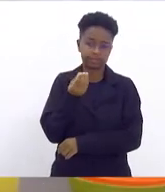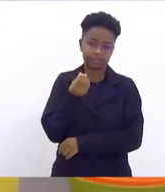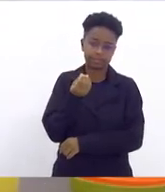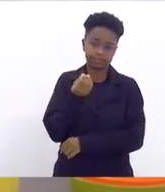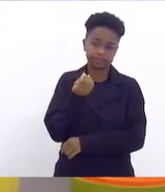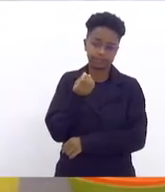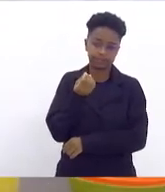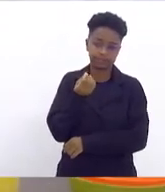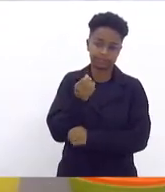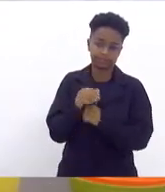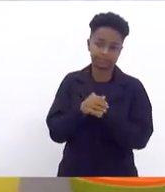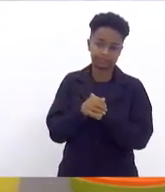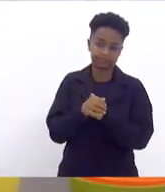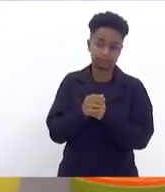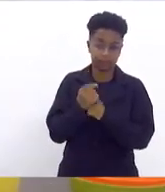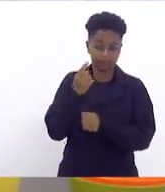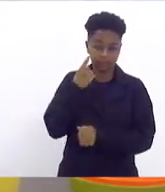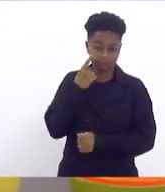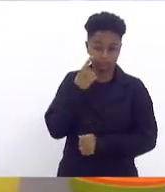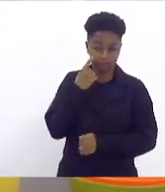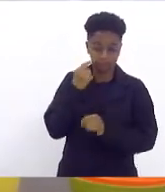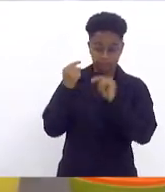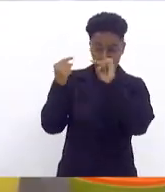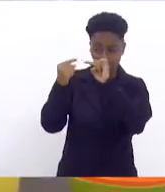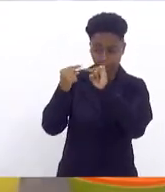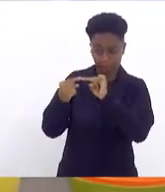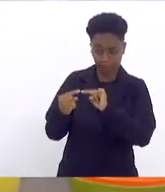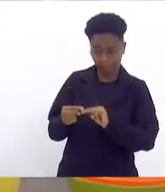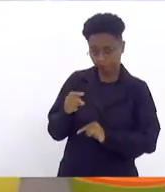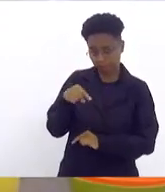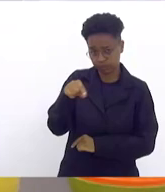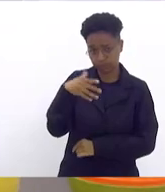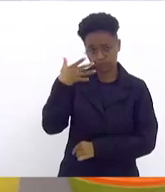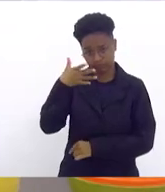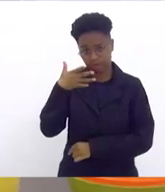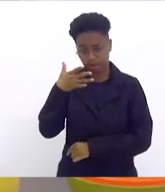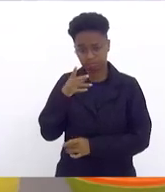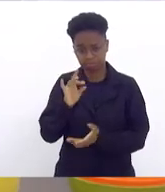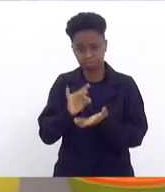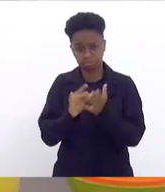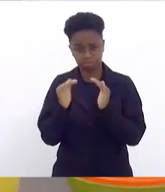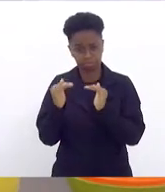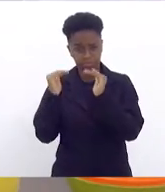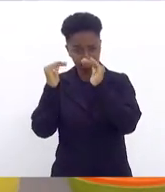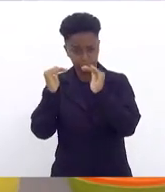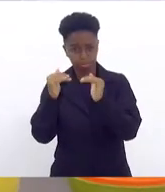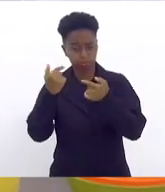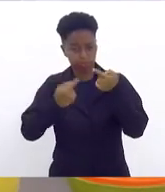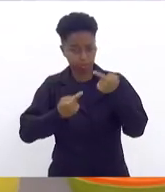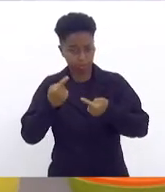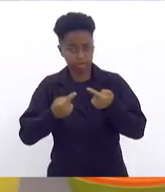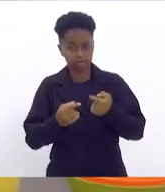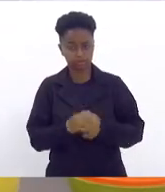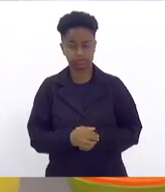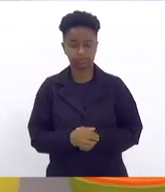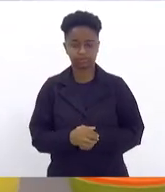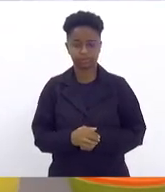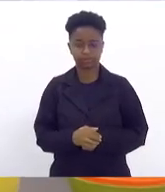presidente Amorim, dentro da linha de que todos falaram e realmente engrandeceram, como o deputado Filipinho falou,